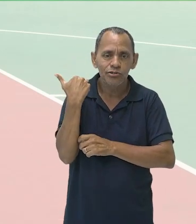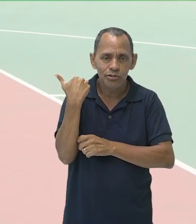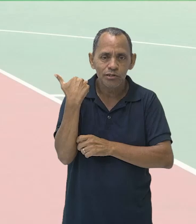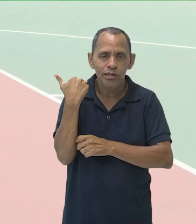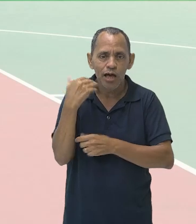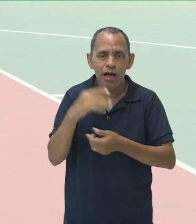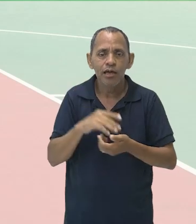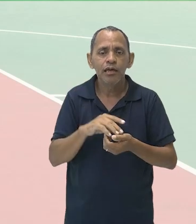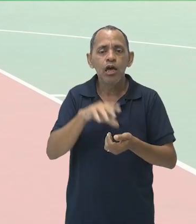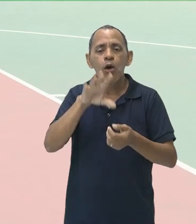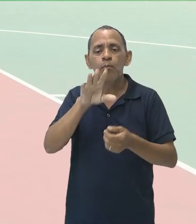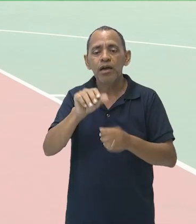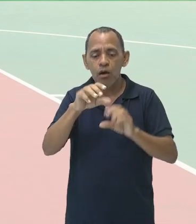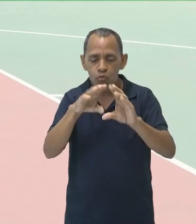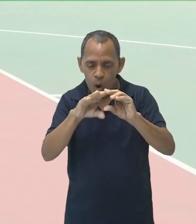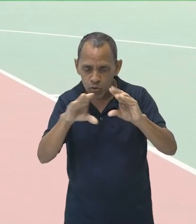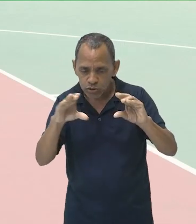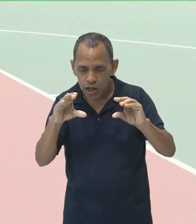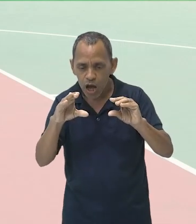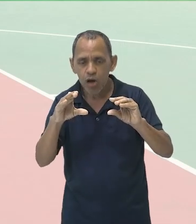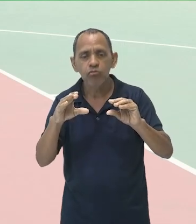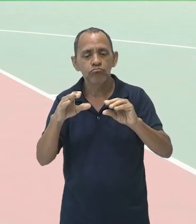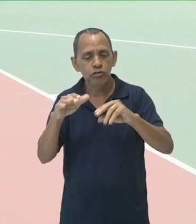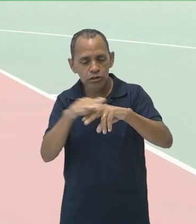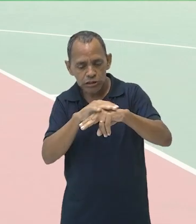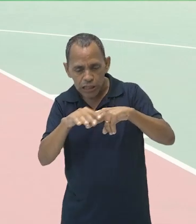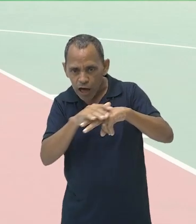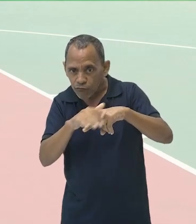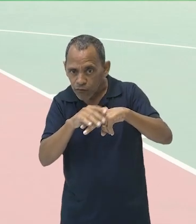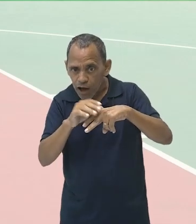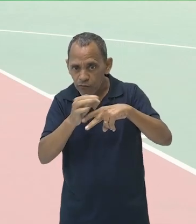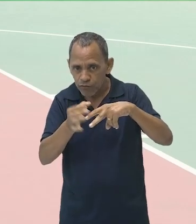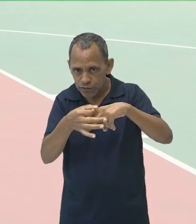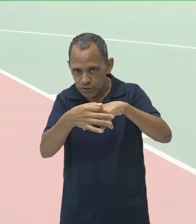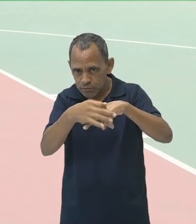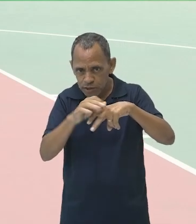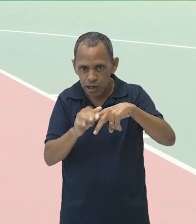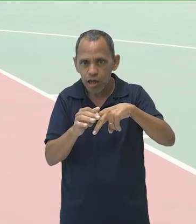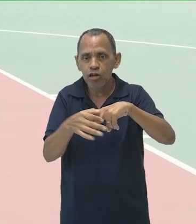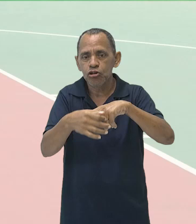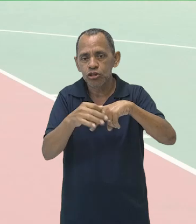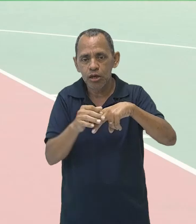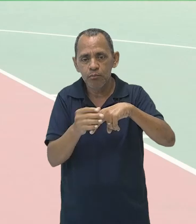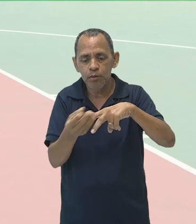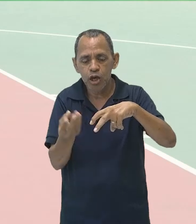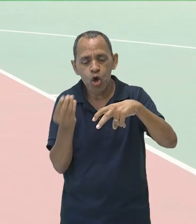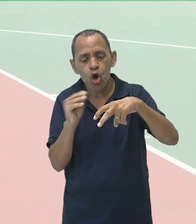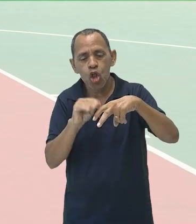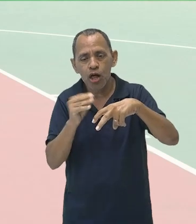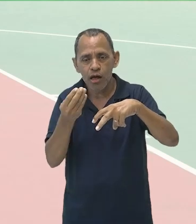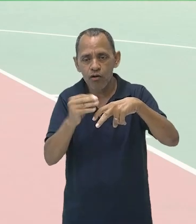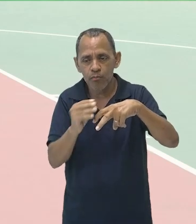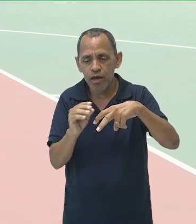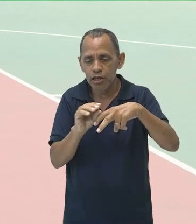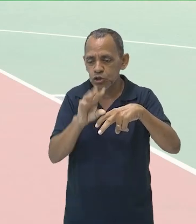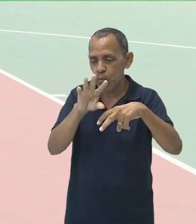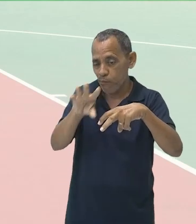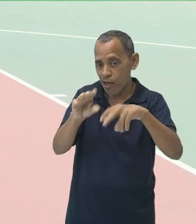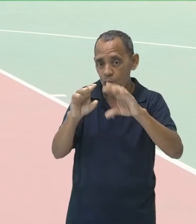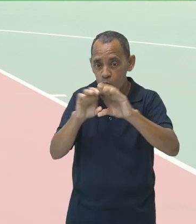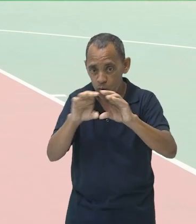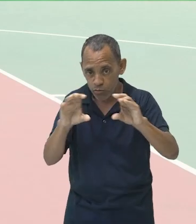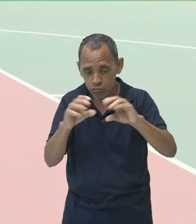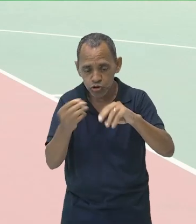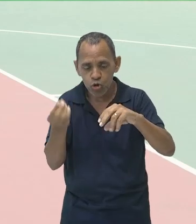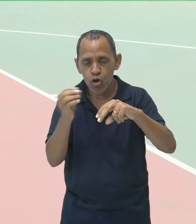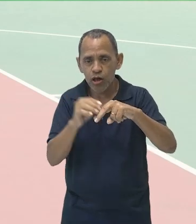com algodão. Lavava ali com sabão e com a água, mas eu colocava ali um remedinho e já grudava o algodão. Na hora